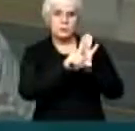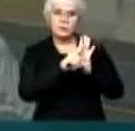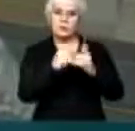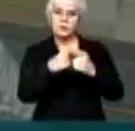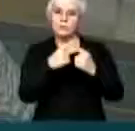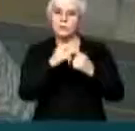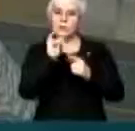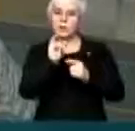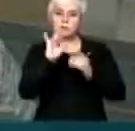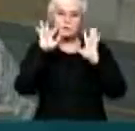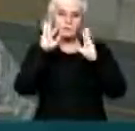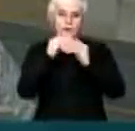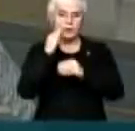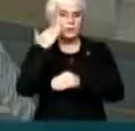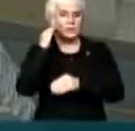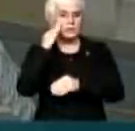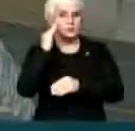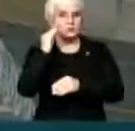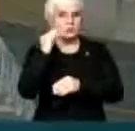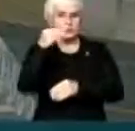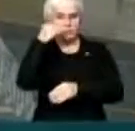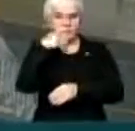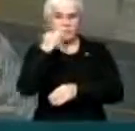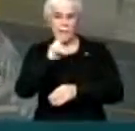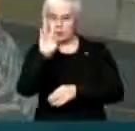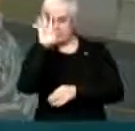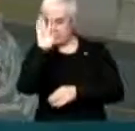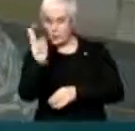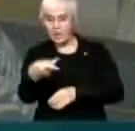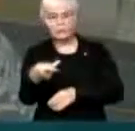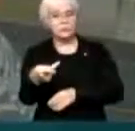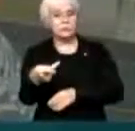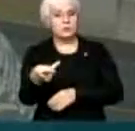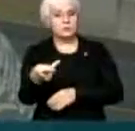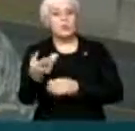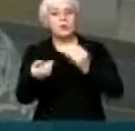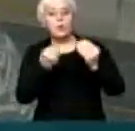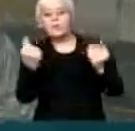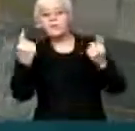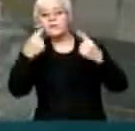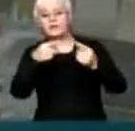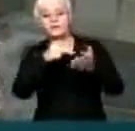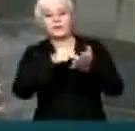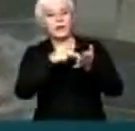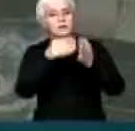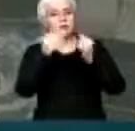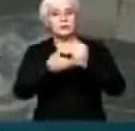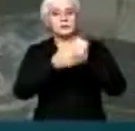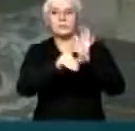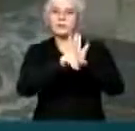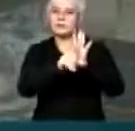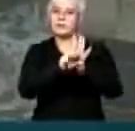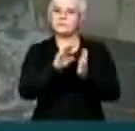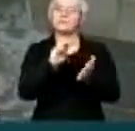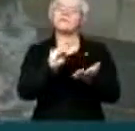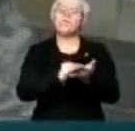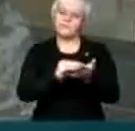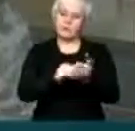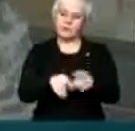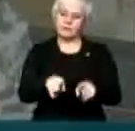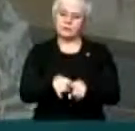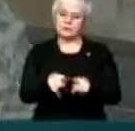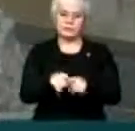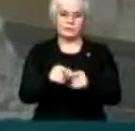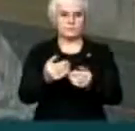fazer o enfrentamento dessa questão. Era um pouco isso, agradecendo, né, a presença de todas as entidades aqui